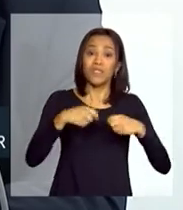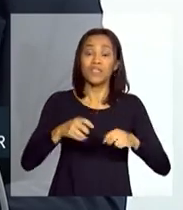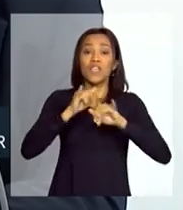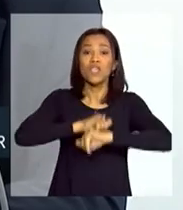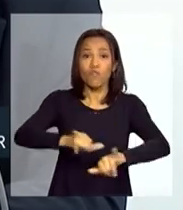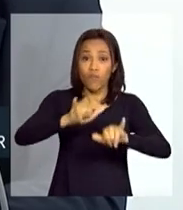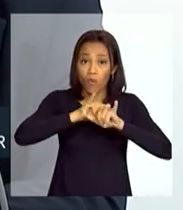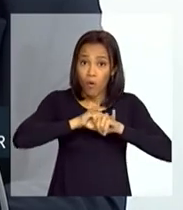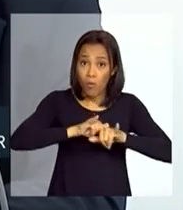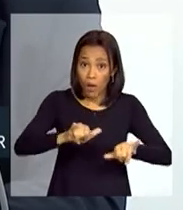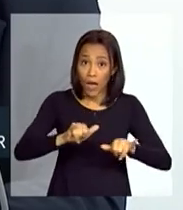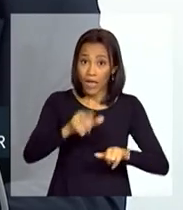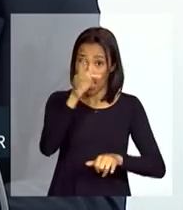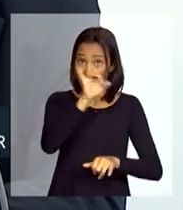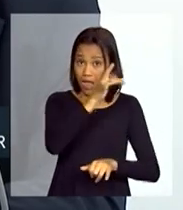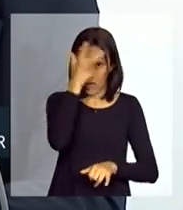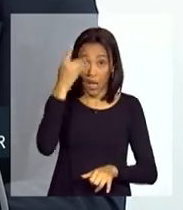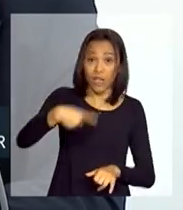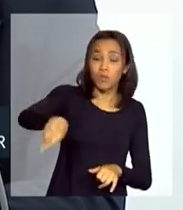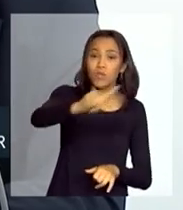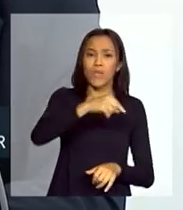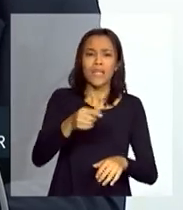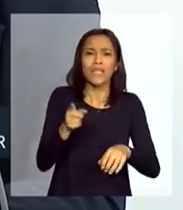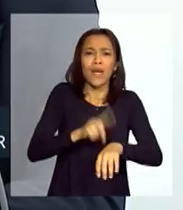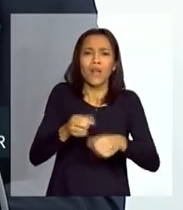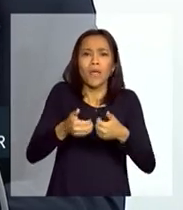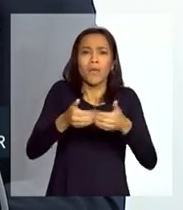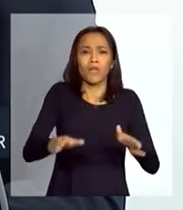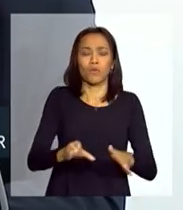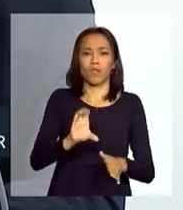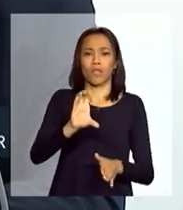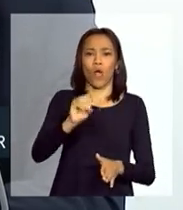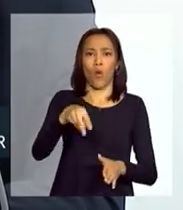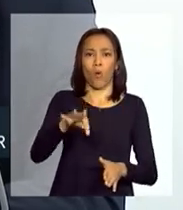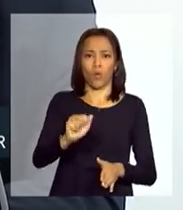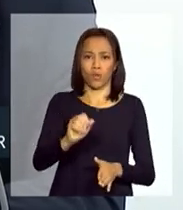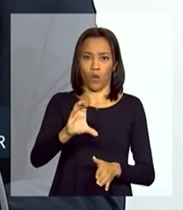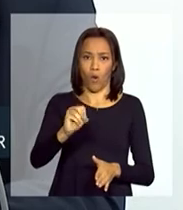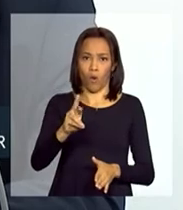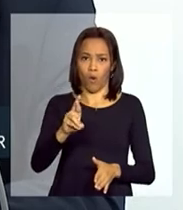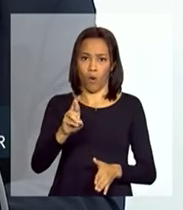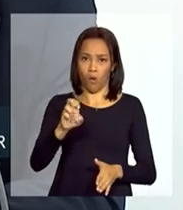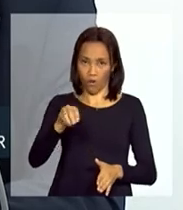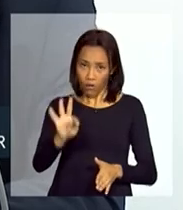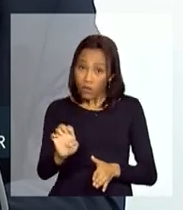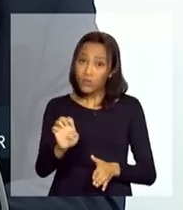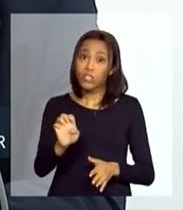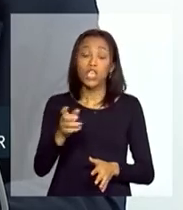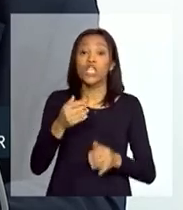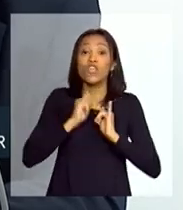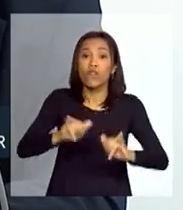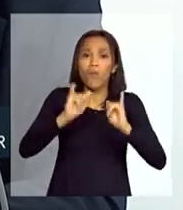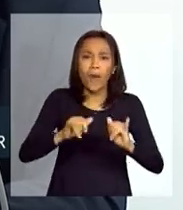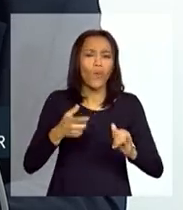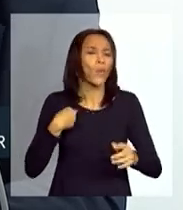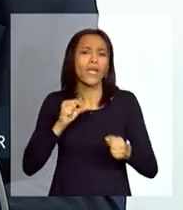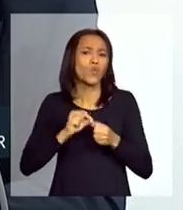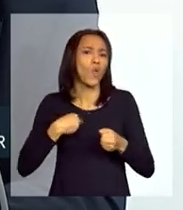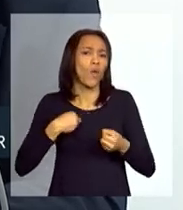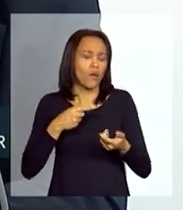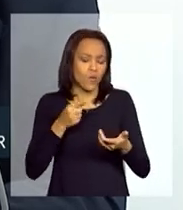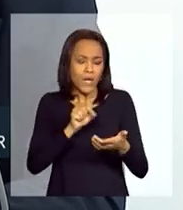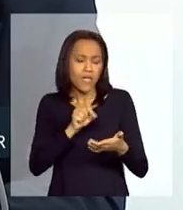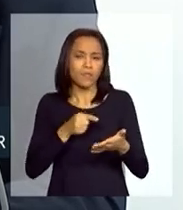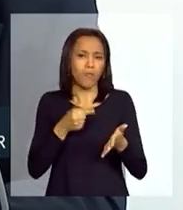hora da abertura da conta corrente ou da renovação da sua conta corrente ele tem que formar o cliente o que que ele tá levando e quais